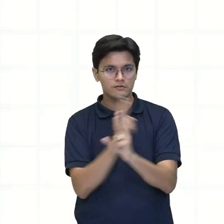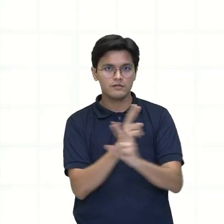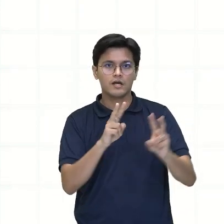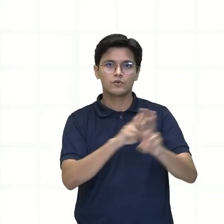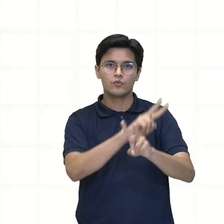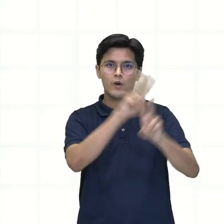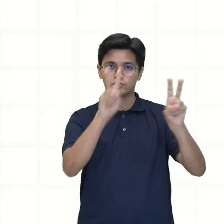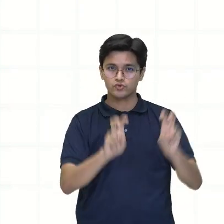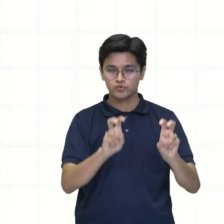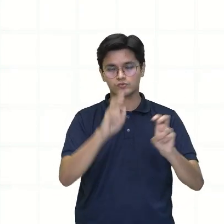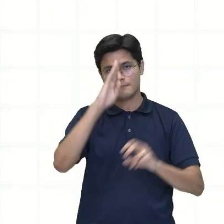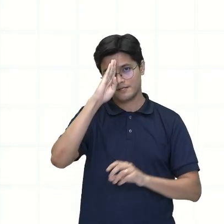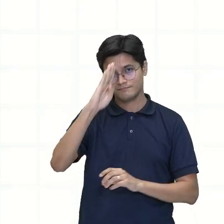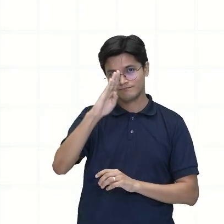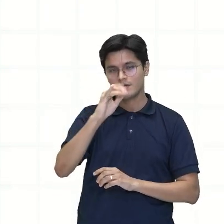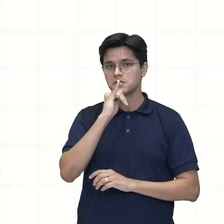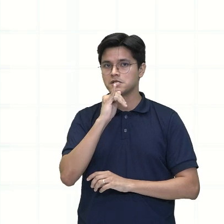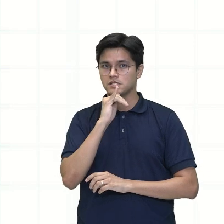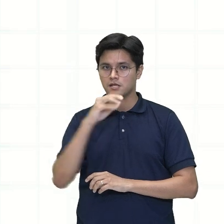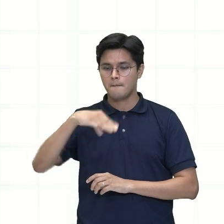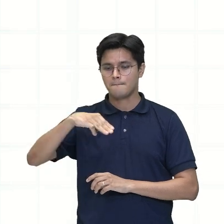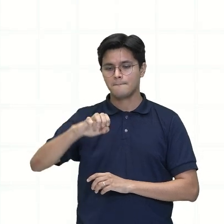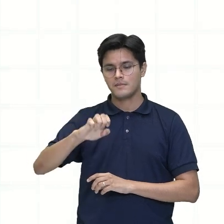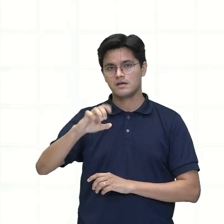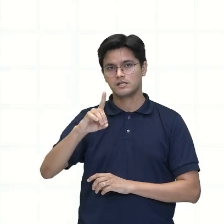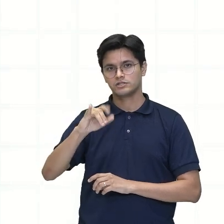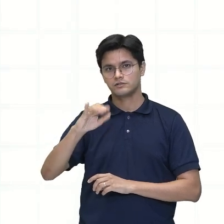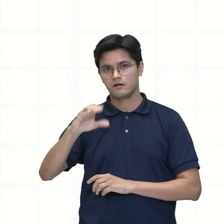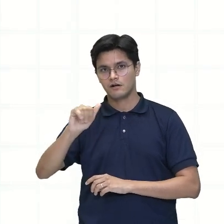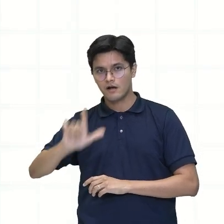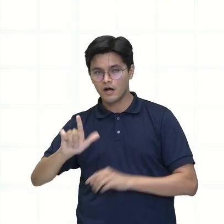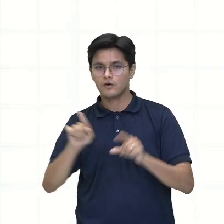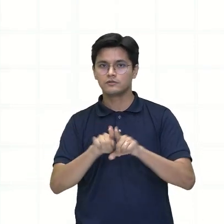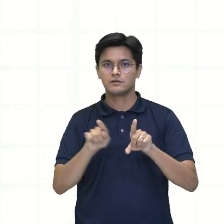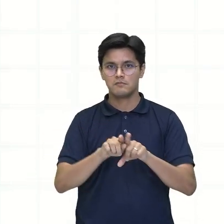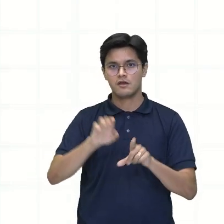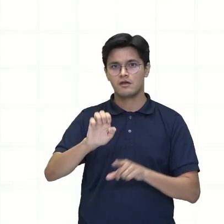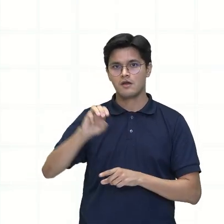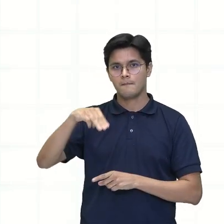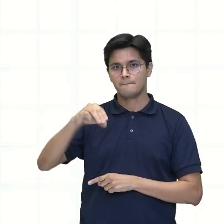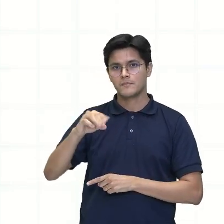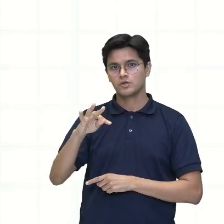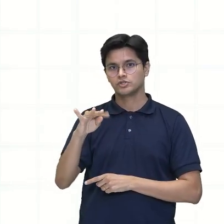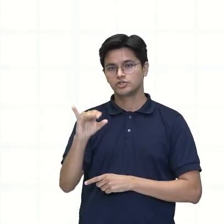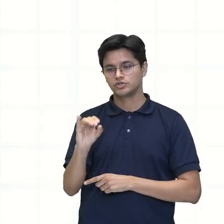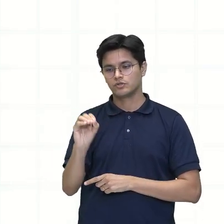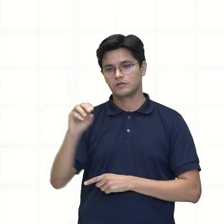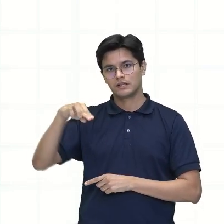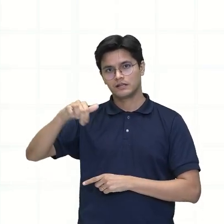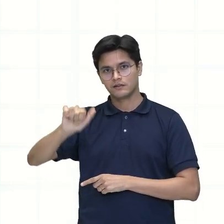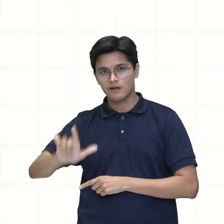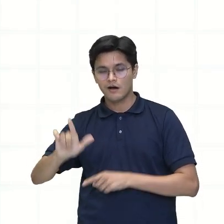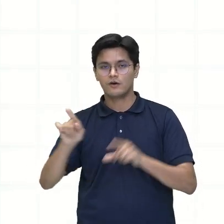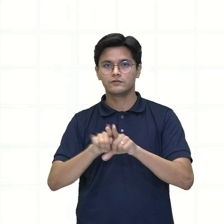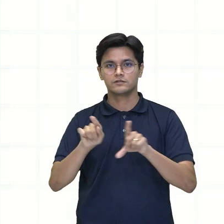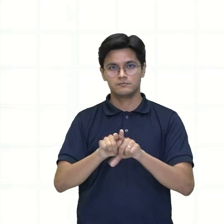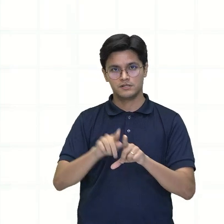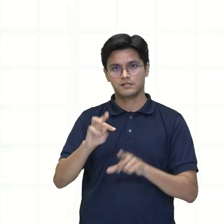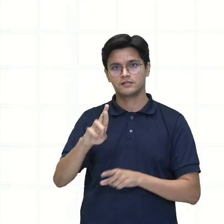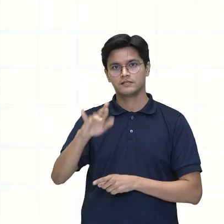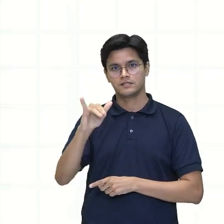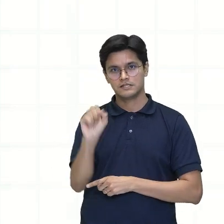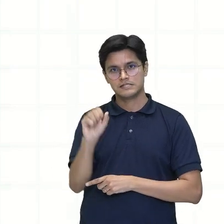viu ali, né? Médico, emocional, tristeza, ok? Então, usamos